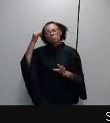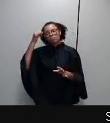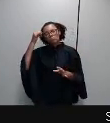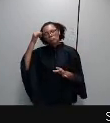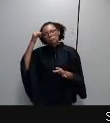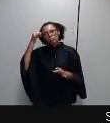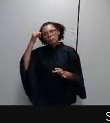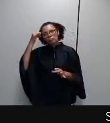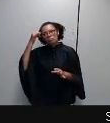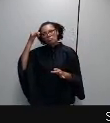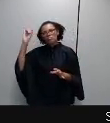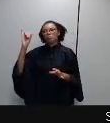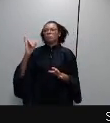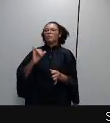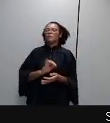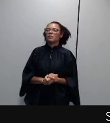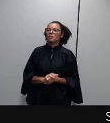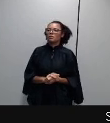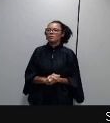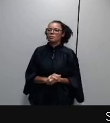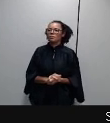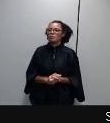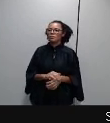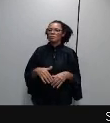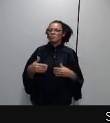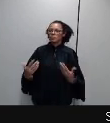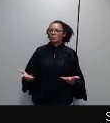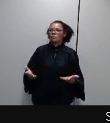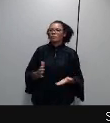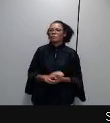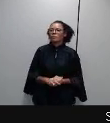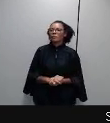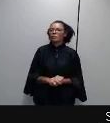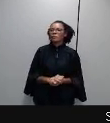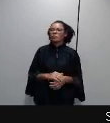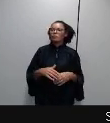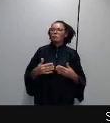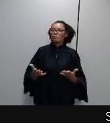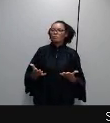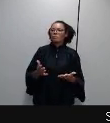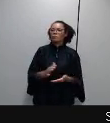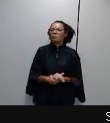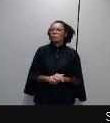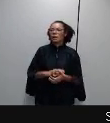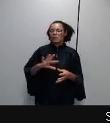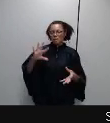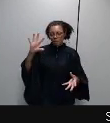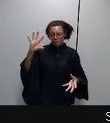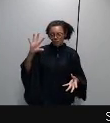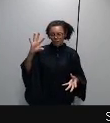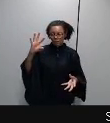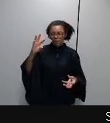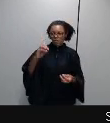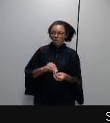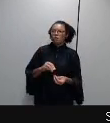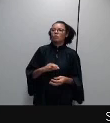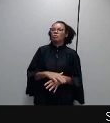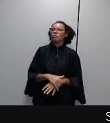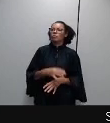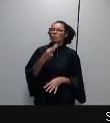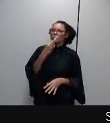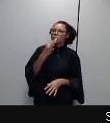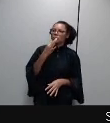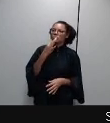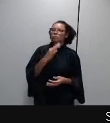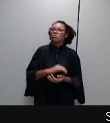também tangenciando esse assunto mas em suma é com o com a licença do douto relator